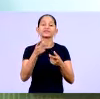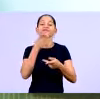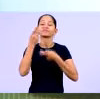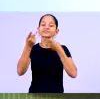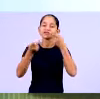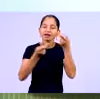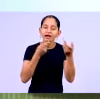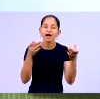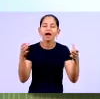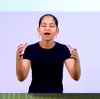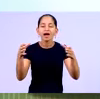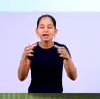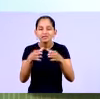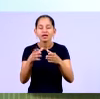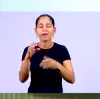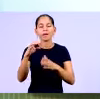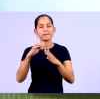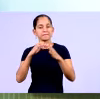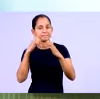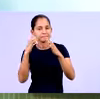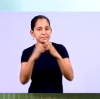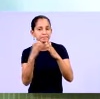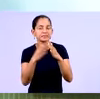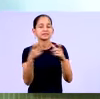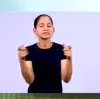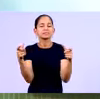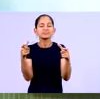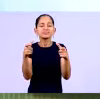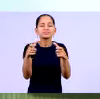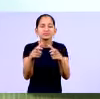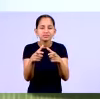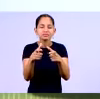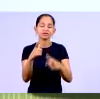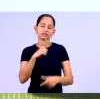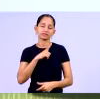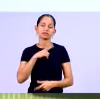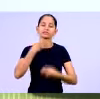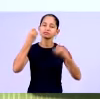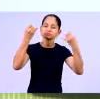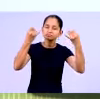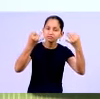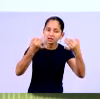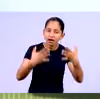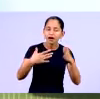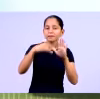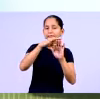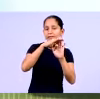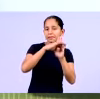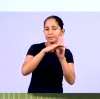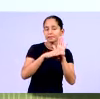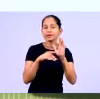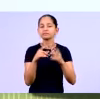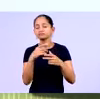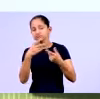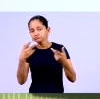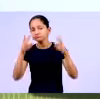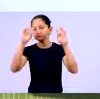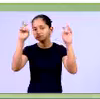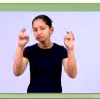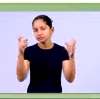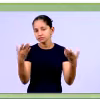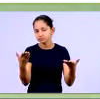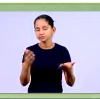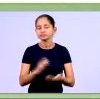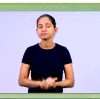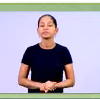as microempresas, empresas de pequeno porte, e aí falaremos alguns tópicos especiais sobre o assunto. Então